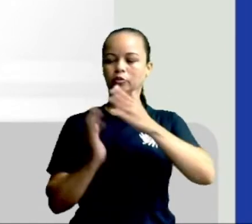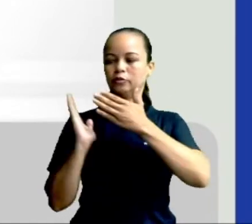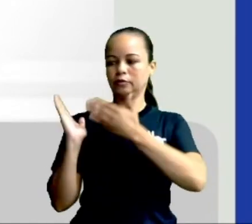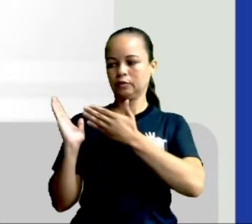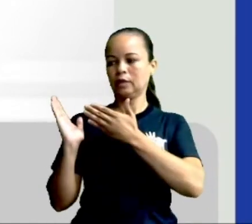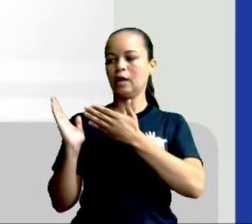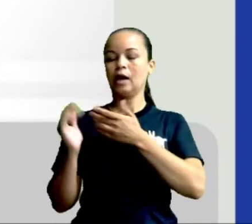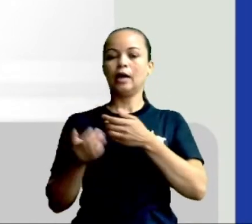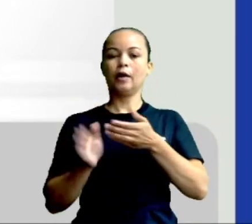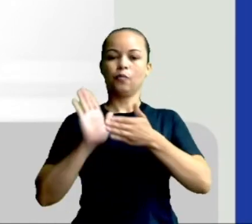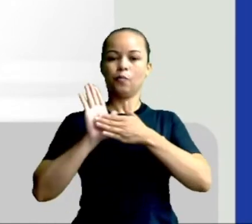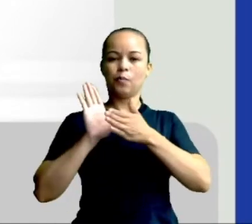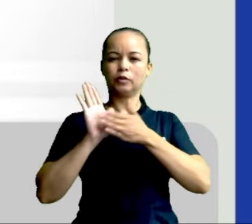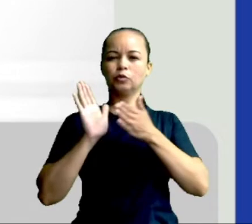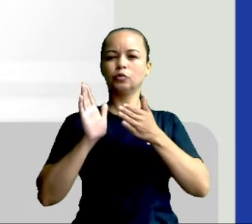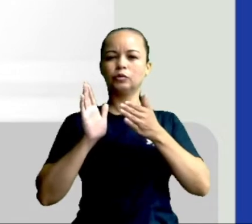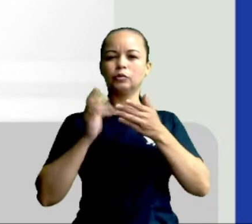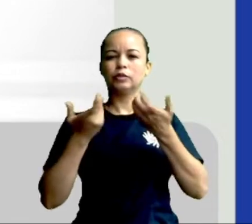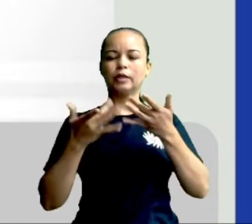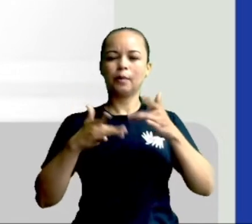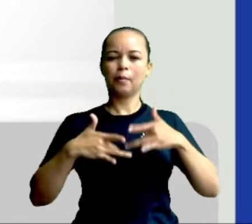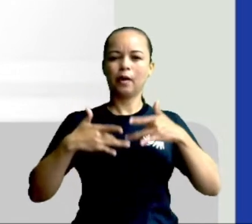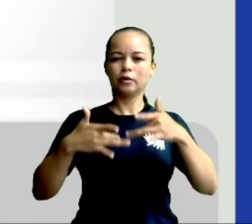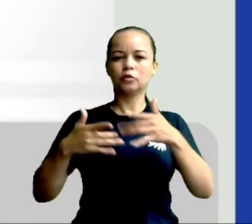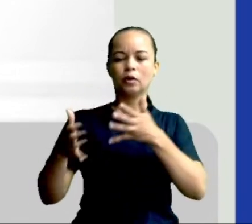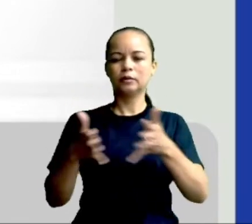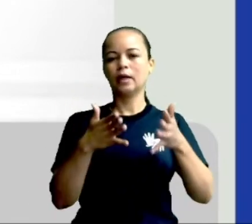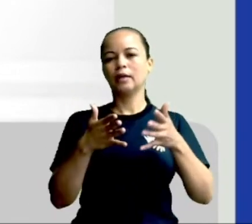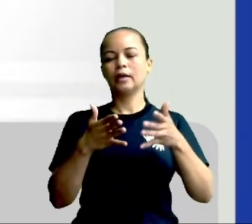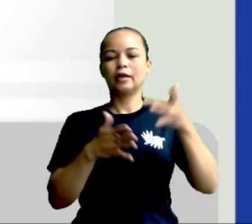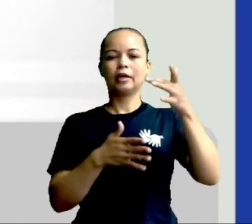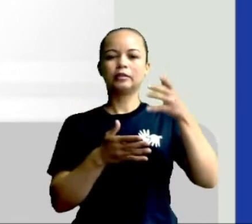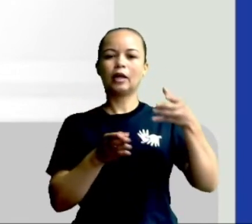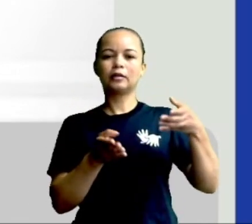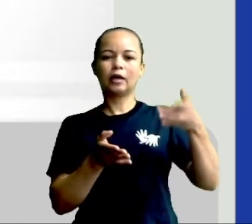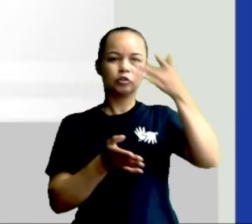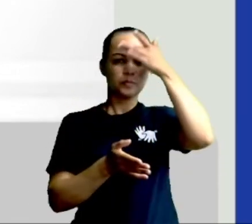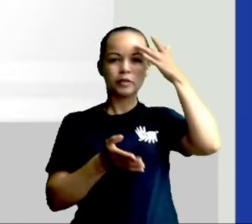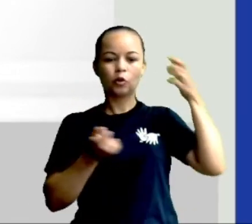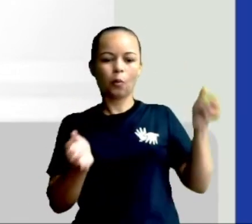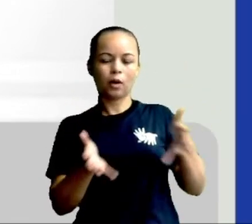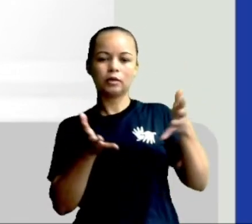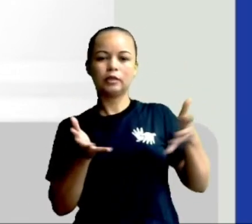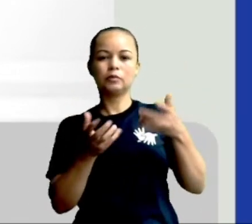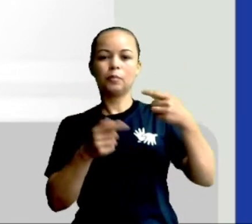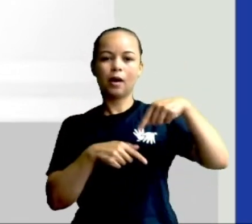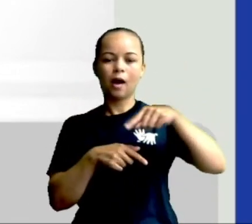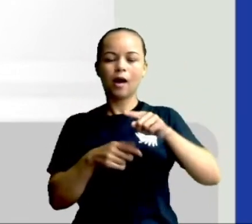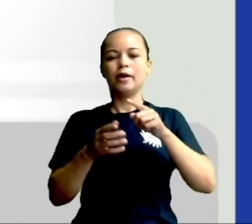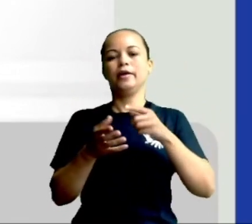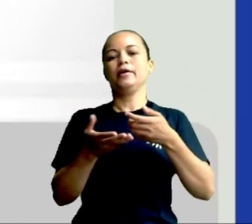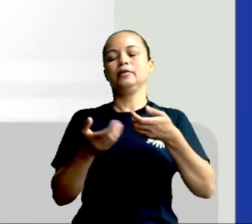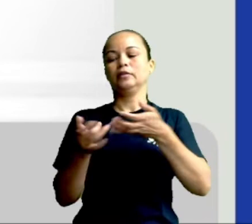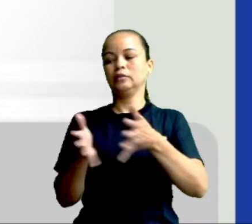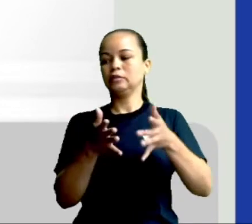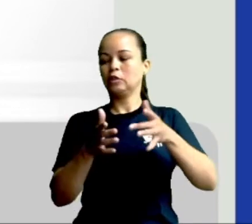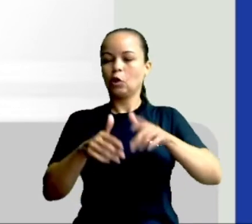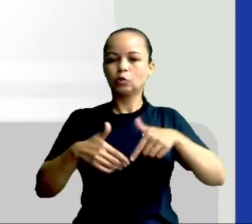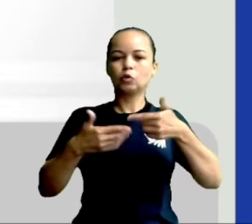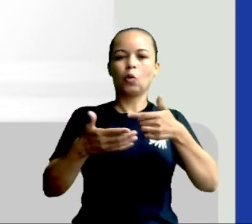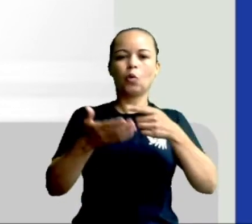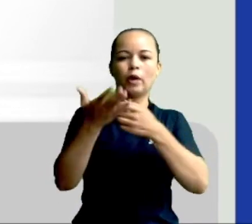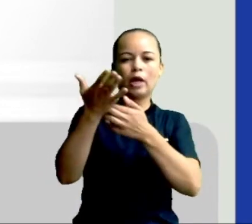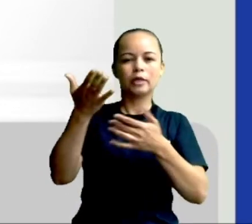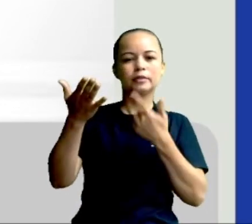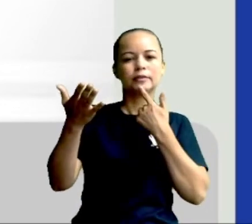campanha comunitária que ele tenta convencer as pessoas a participarem de uma campanha de doação de medula. E ele diz: doe